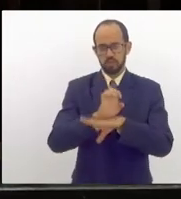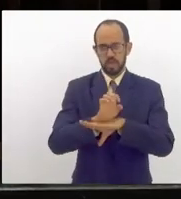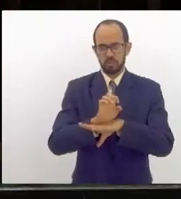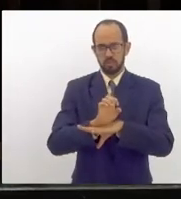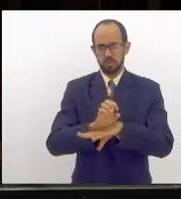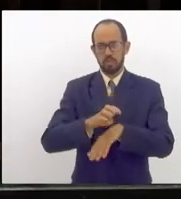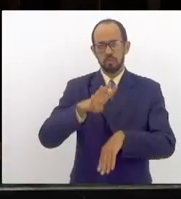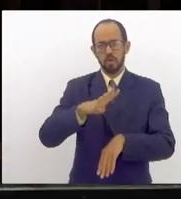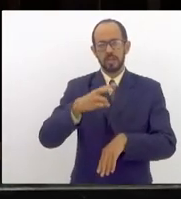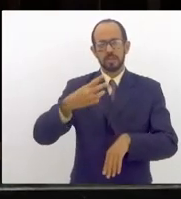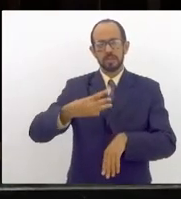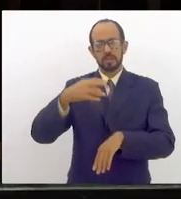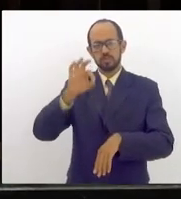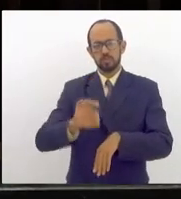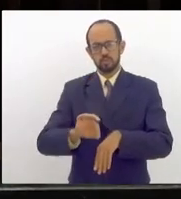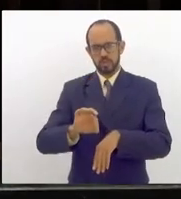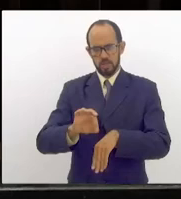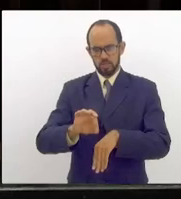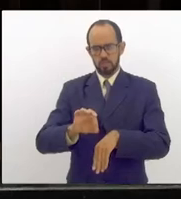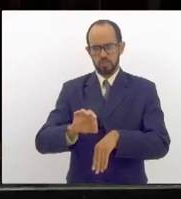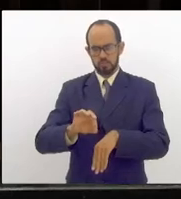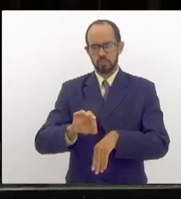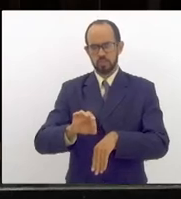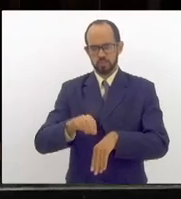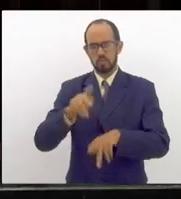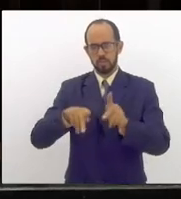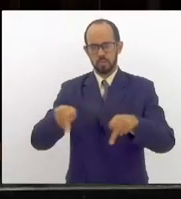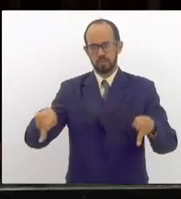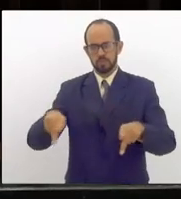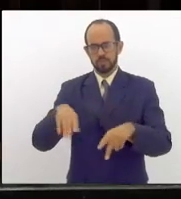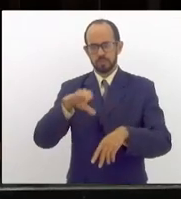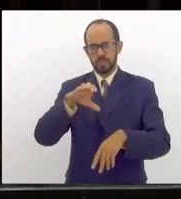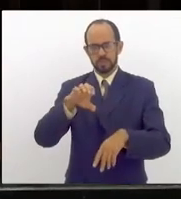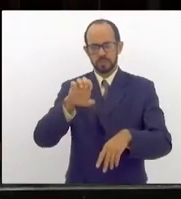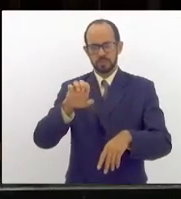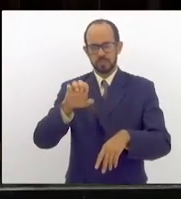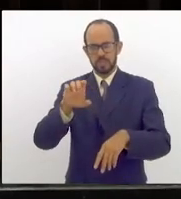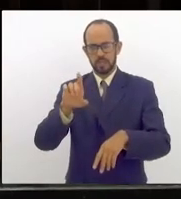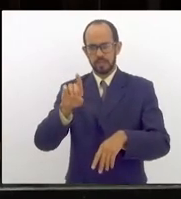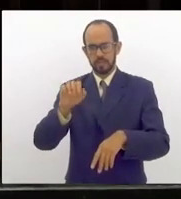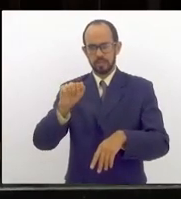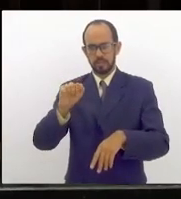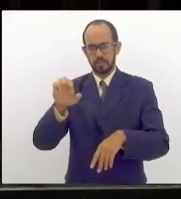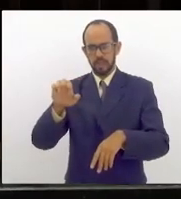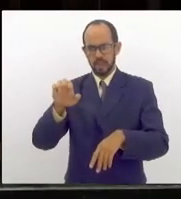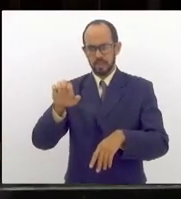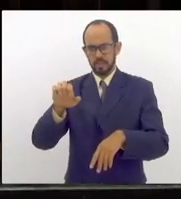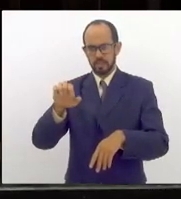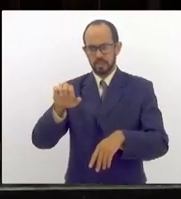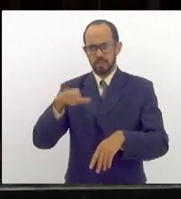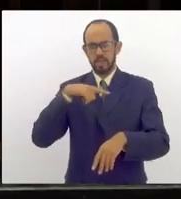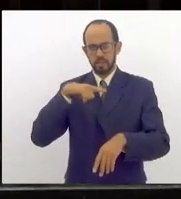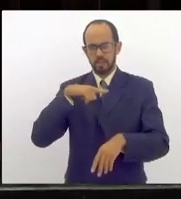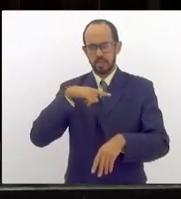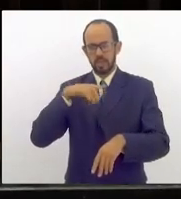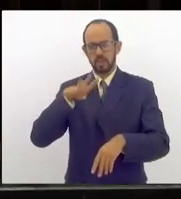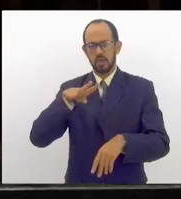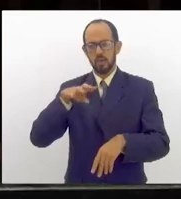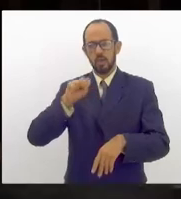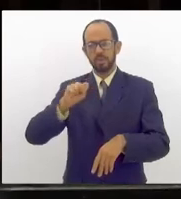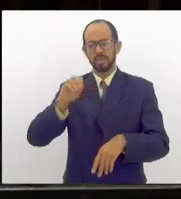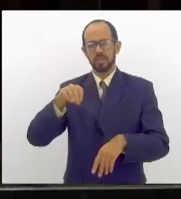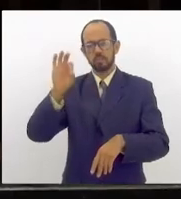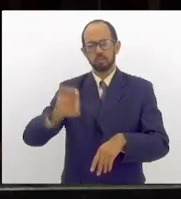a Cedae depende daqui de 80% de vender esse município a receita e